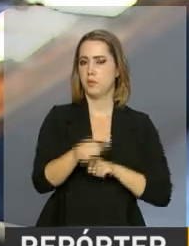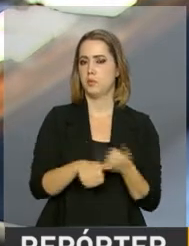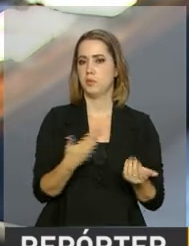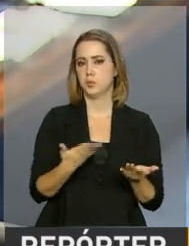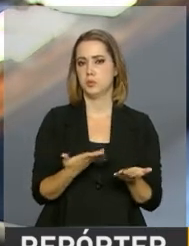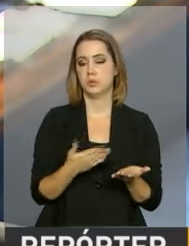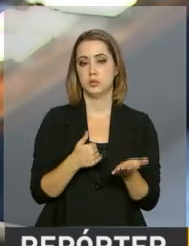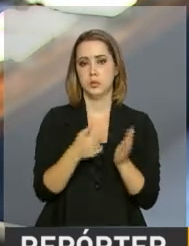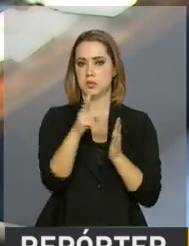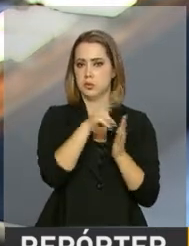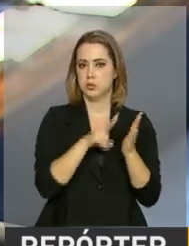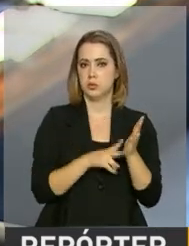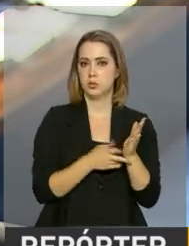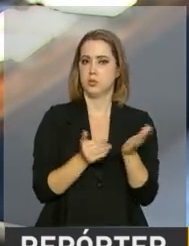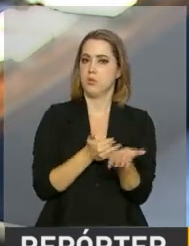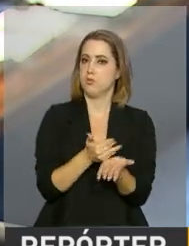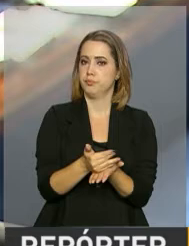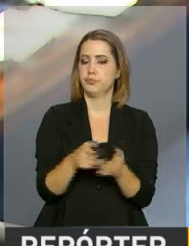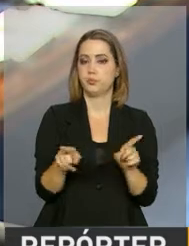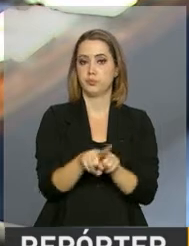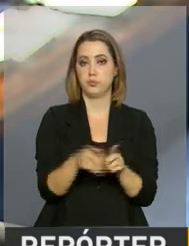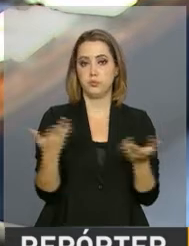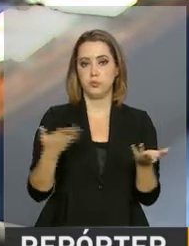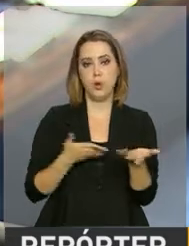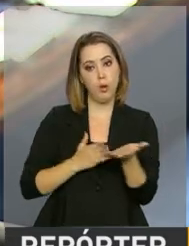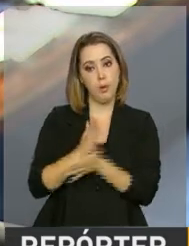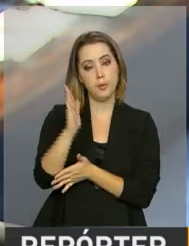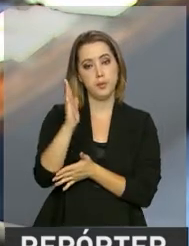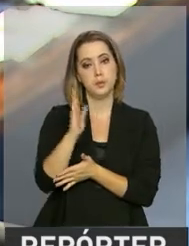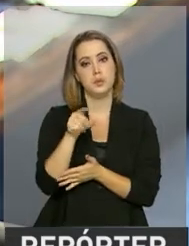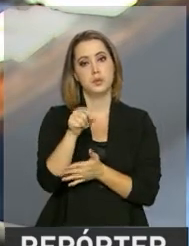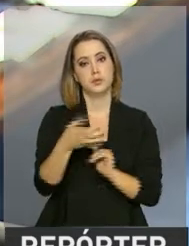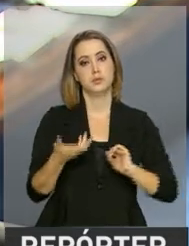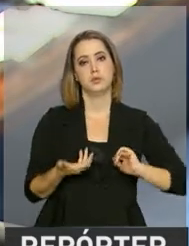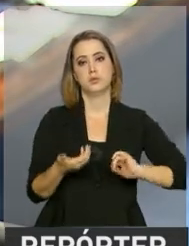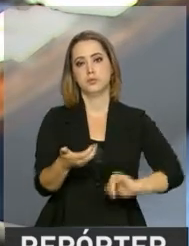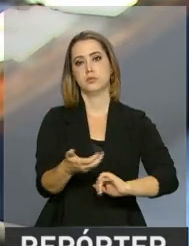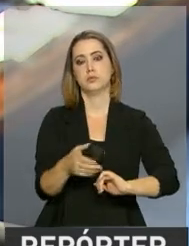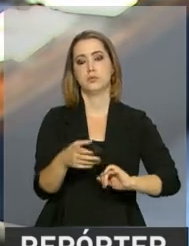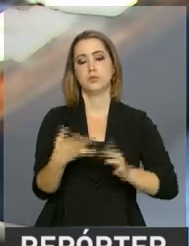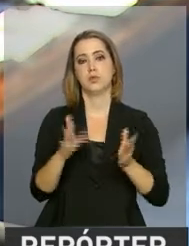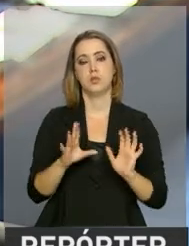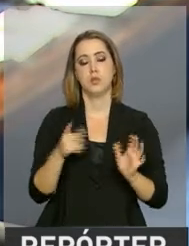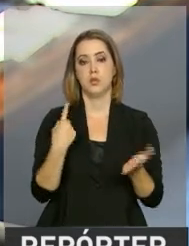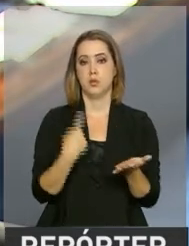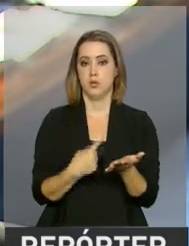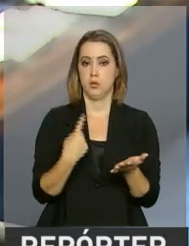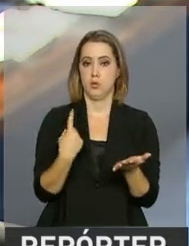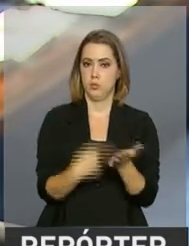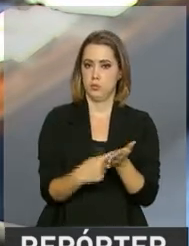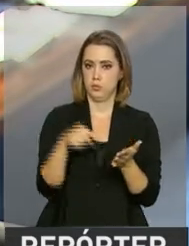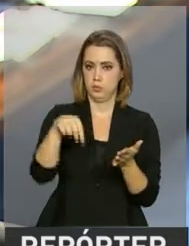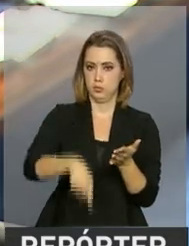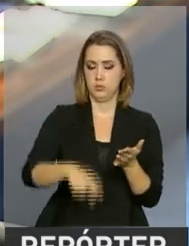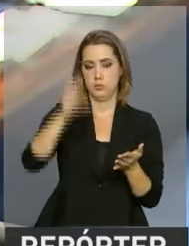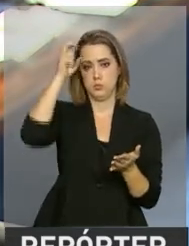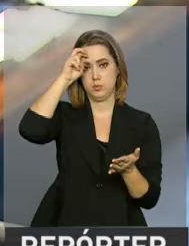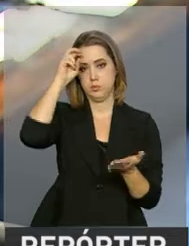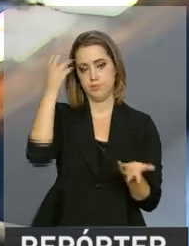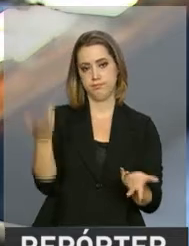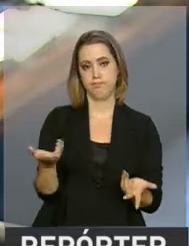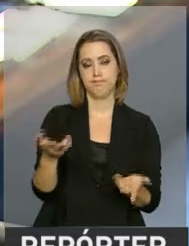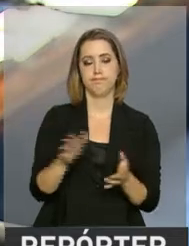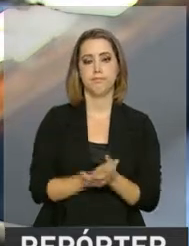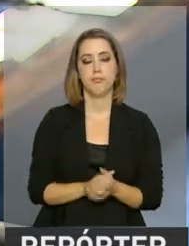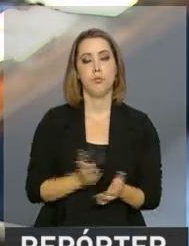câmara dos deputados a matéria segue agora para aprovação do congresso nacional em sessão marcada para esta quinta feira a